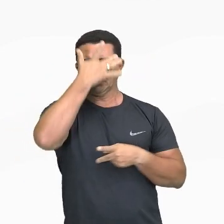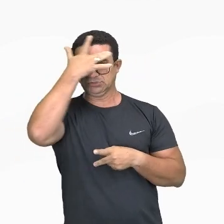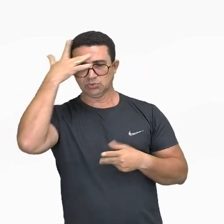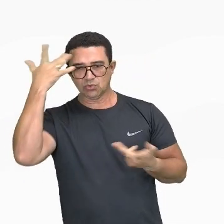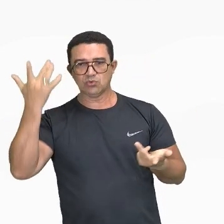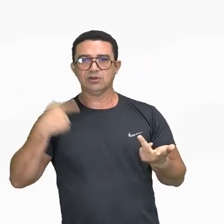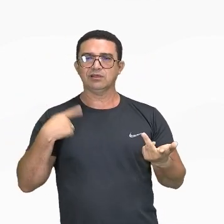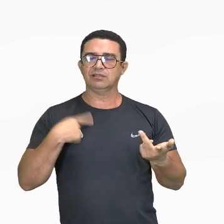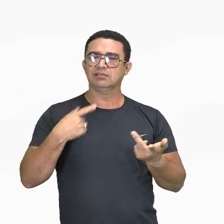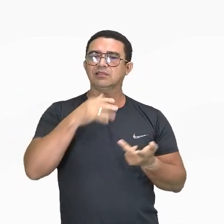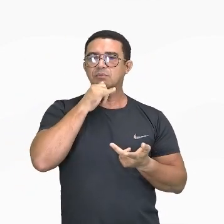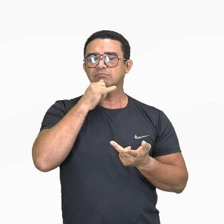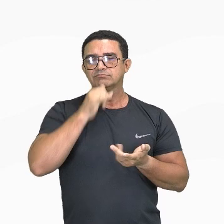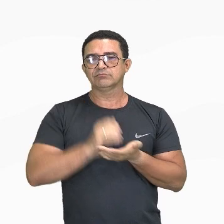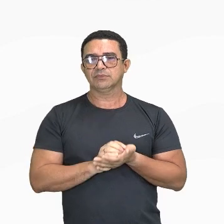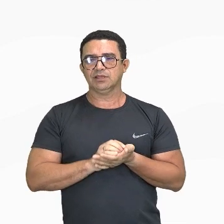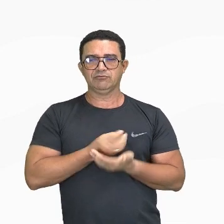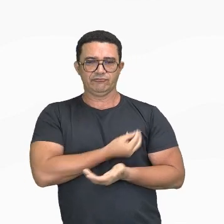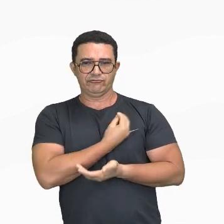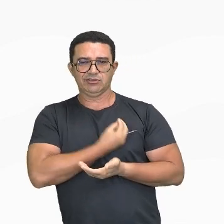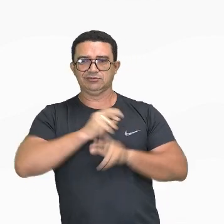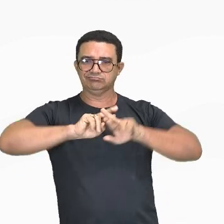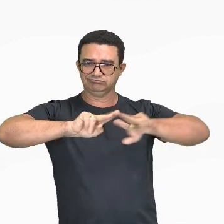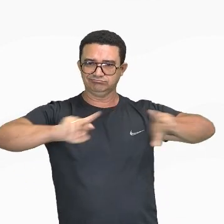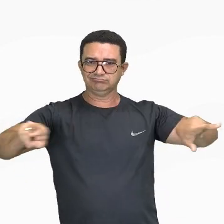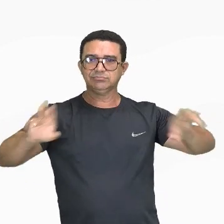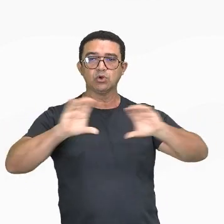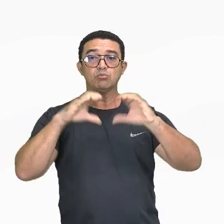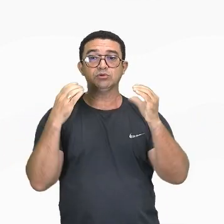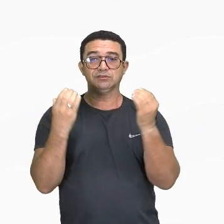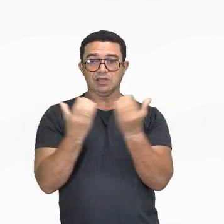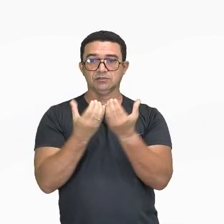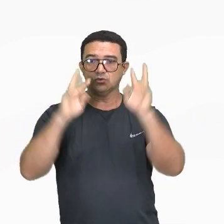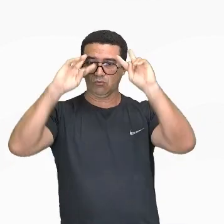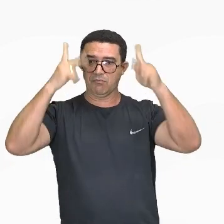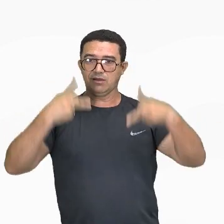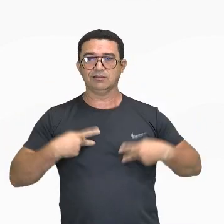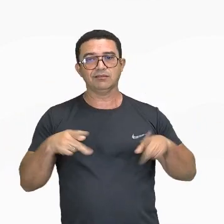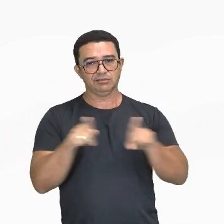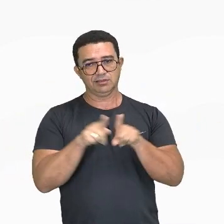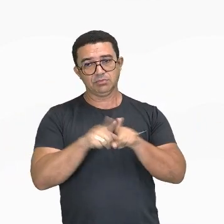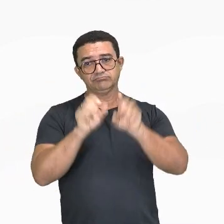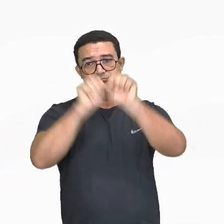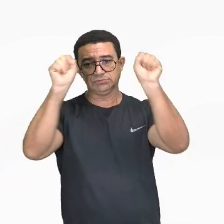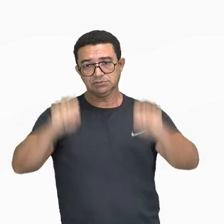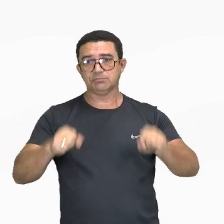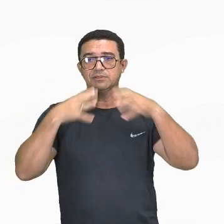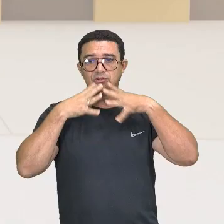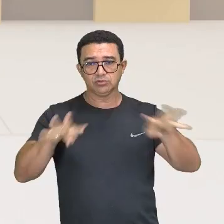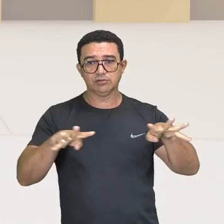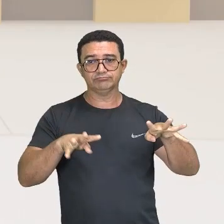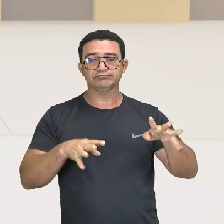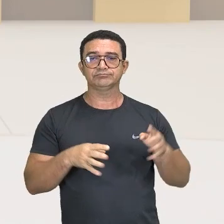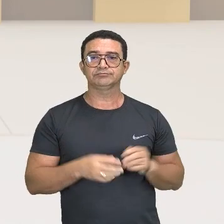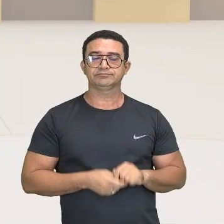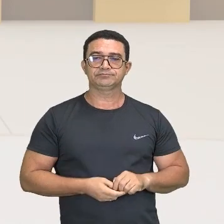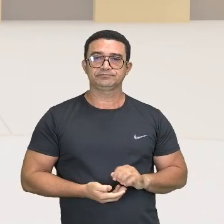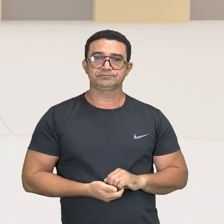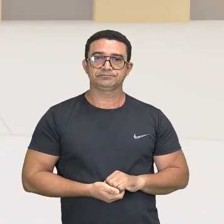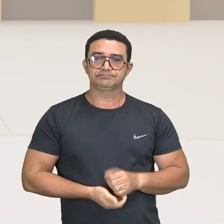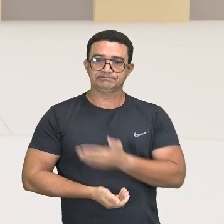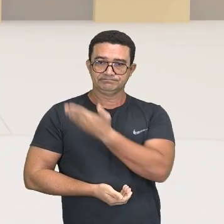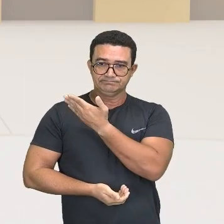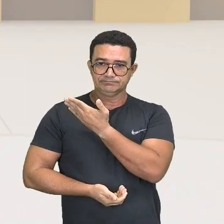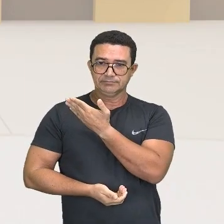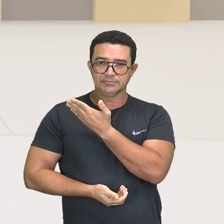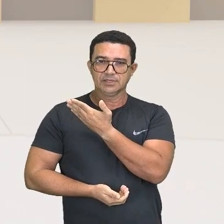sendo comprometida, né, prejudicada, e as comunidades humanas e também os sistemas naturais, conforme a gente vai observar agora nesses exemplos. Então